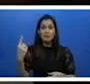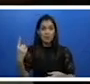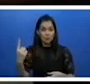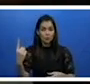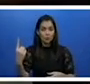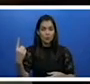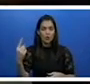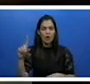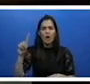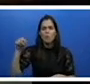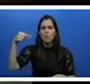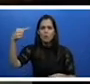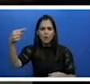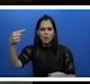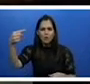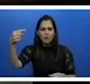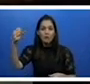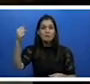132,